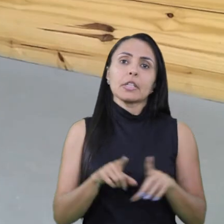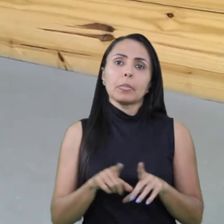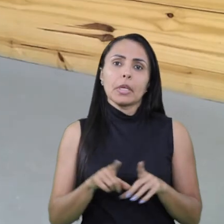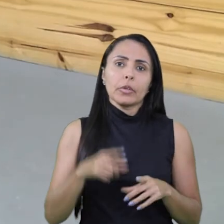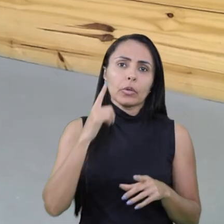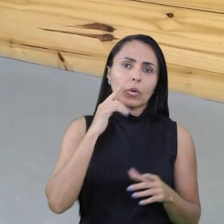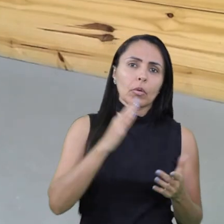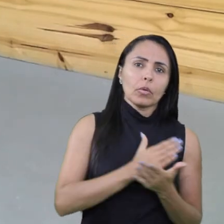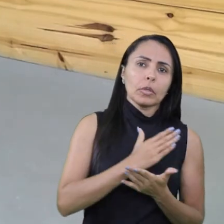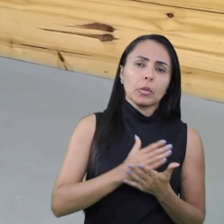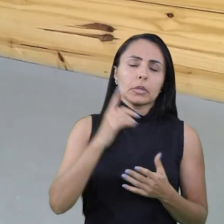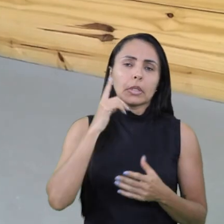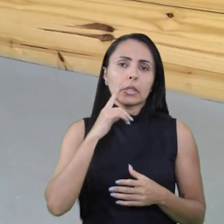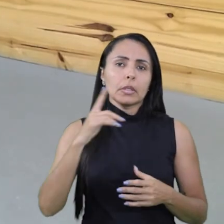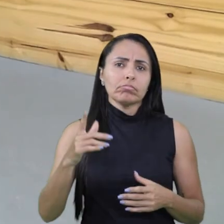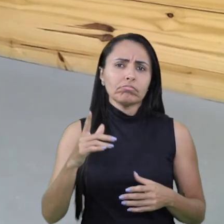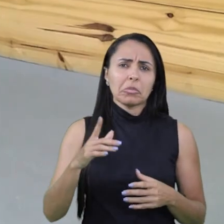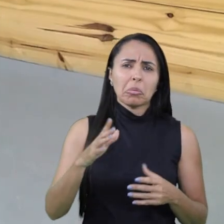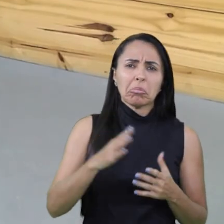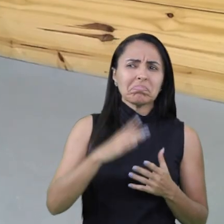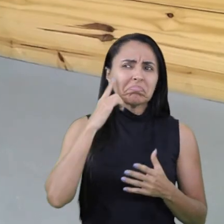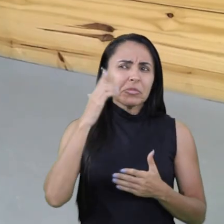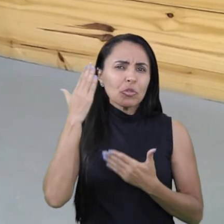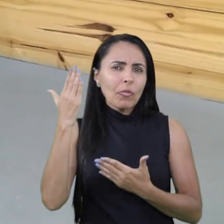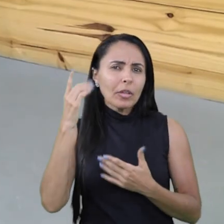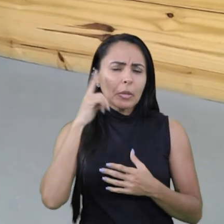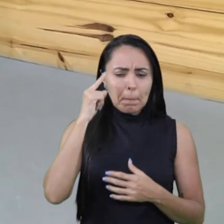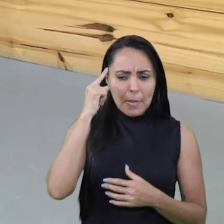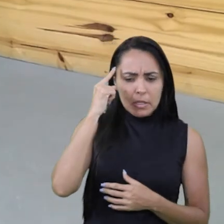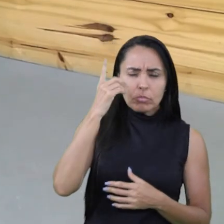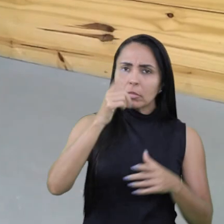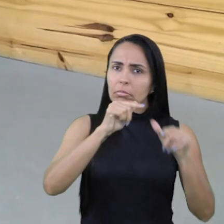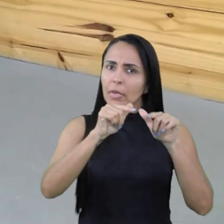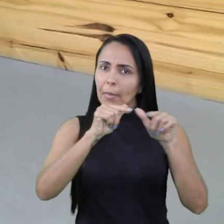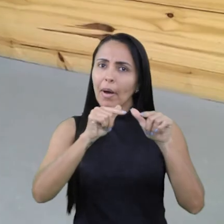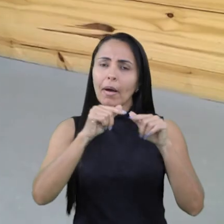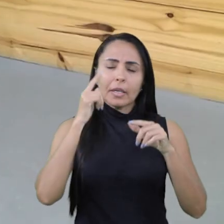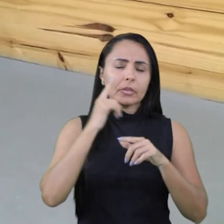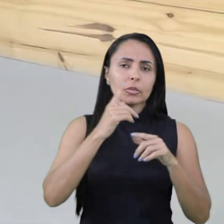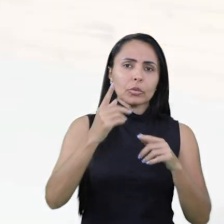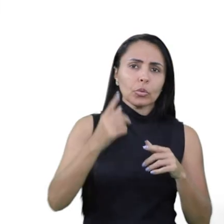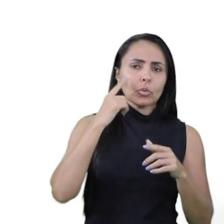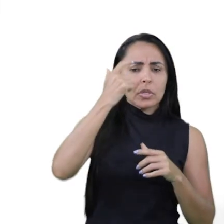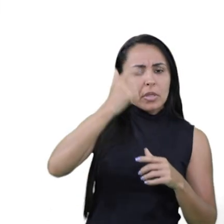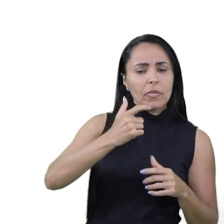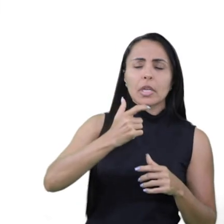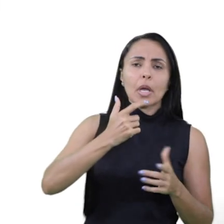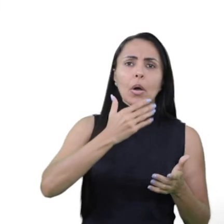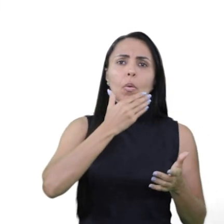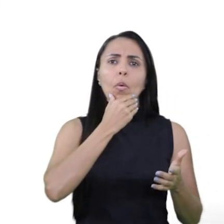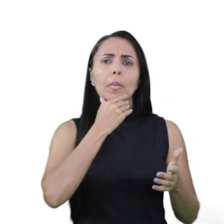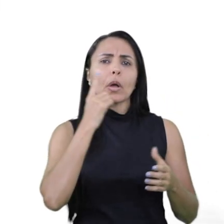com algumas pulguinhas atrás da orelha, né? A gente ficou pensando aqui que se o trabalho é tudo aquilo que dignifica um homem, e